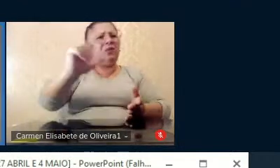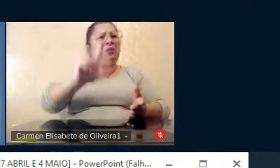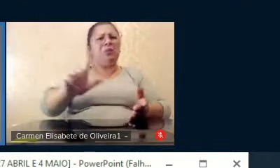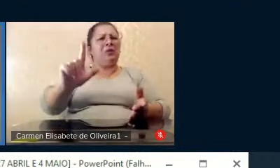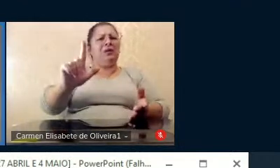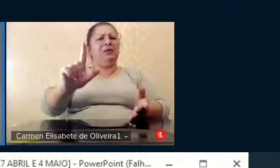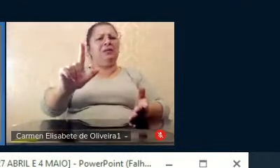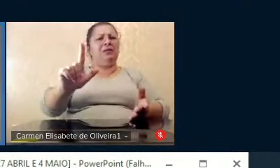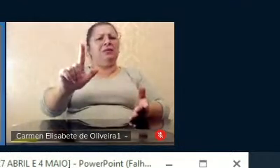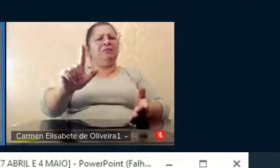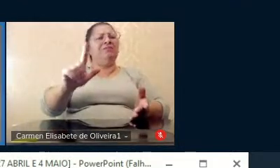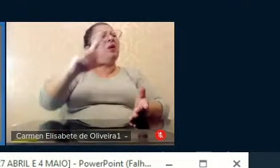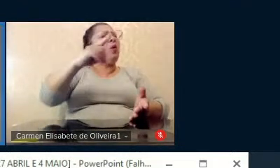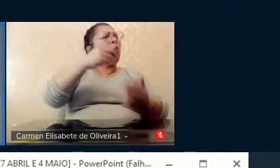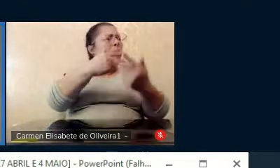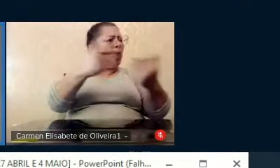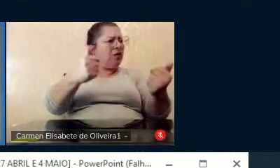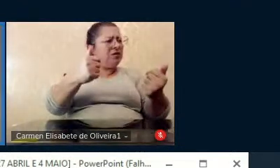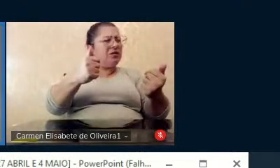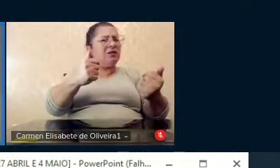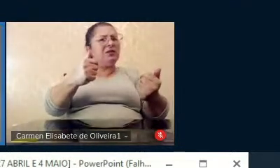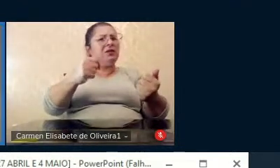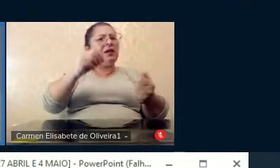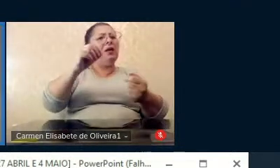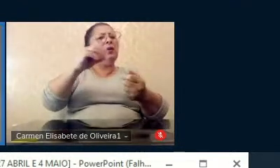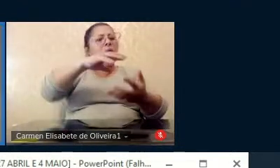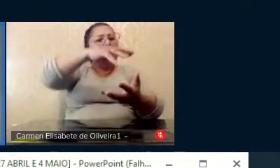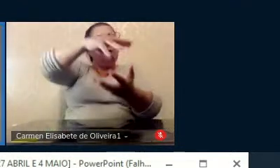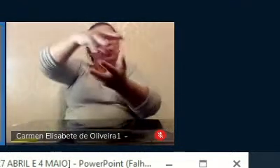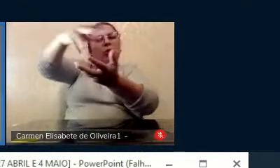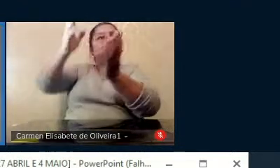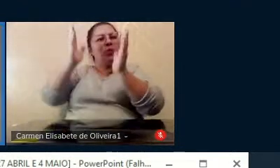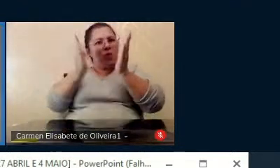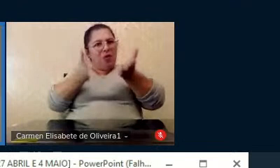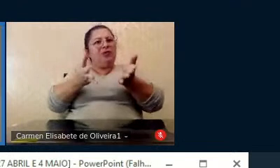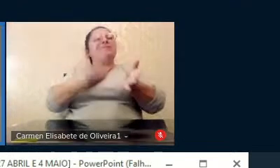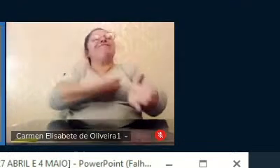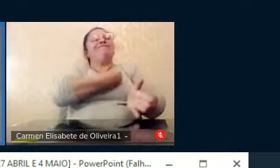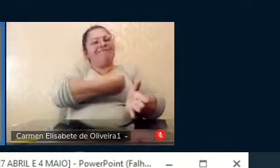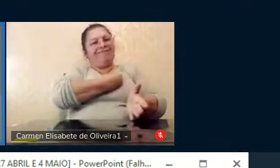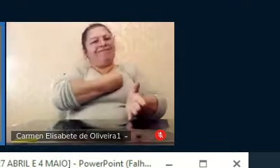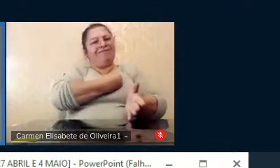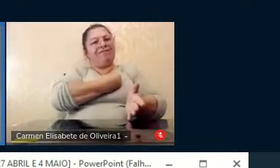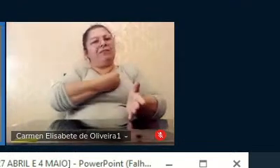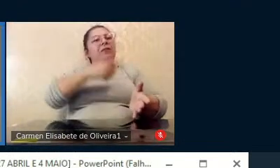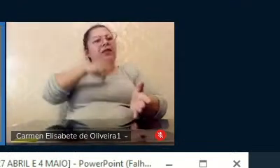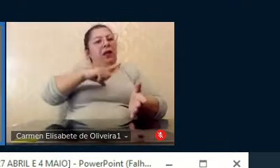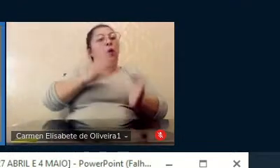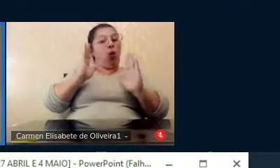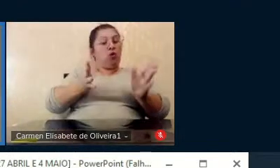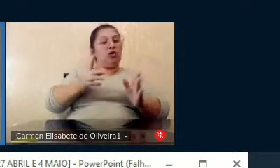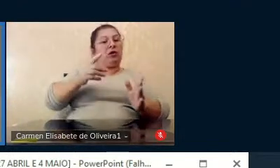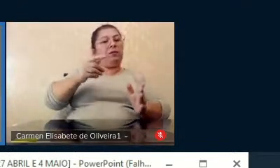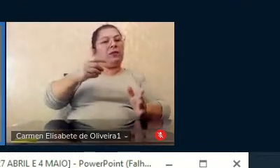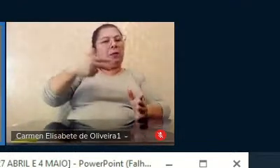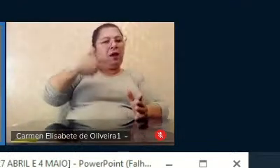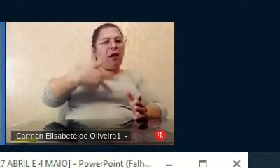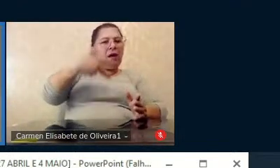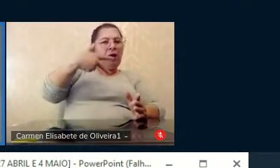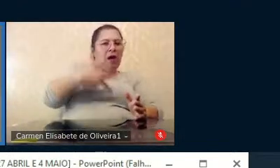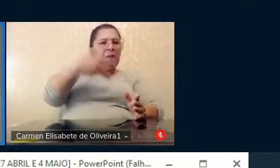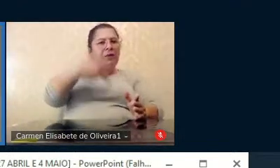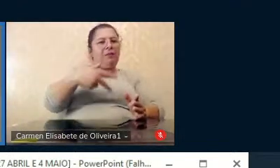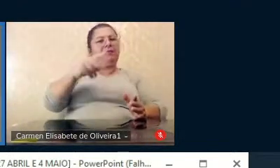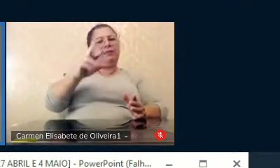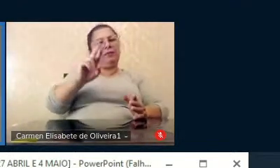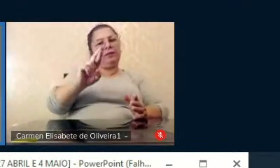coisas que fazem parte do nosso mundo contemporâneo, mas também são literaturas. O rap nos meios de comunicação, uma música,